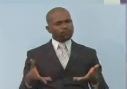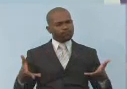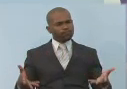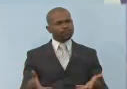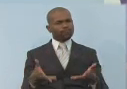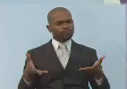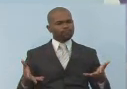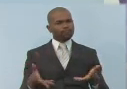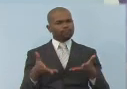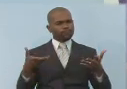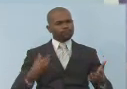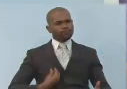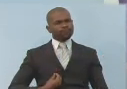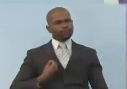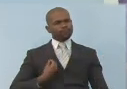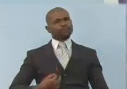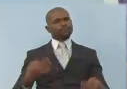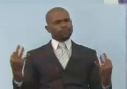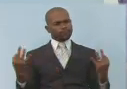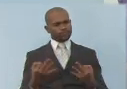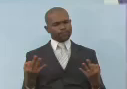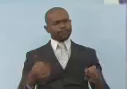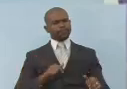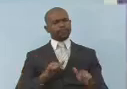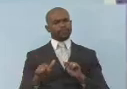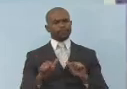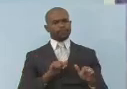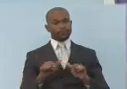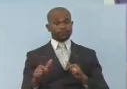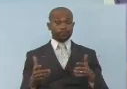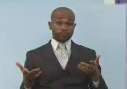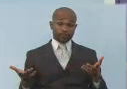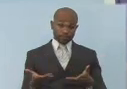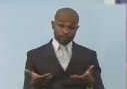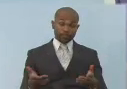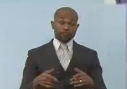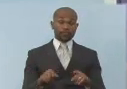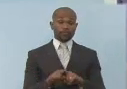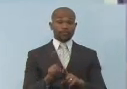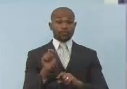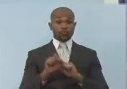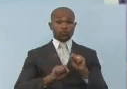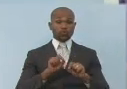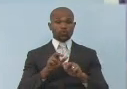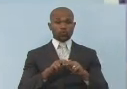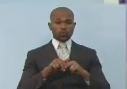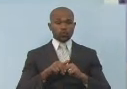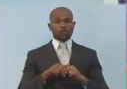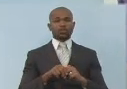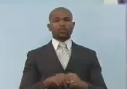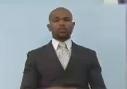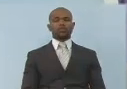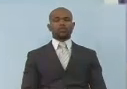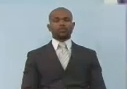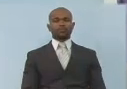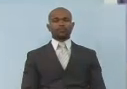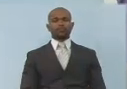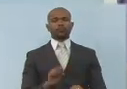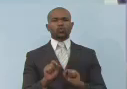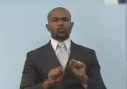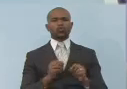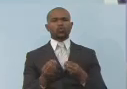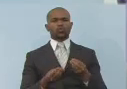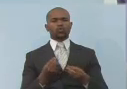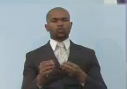a vida e a dignidade do trabalhador. Agora, e também pela questão de como a secretaria,